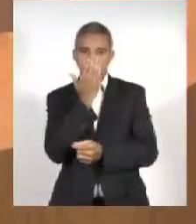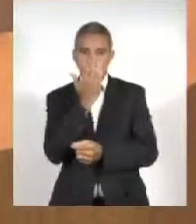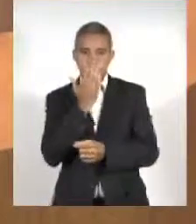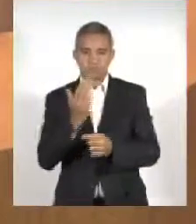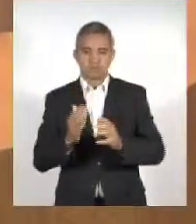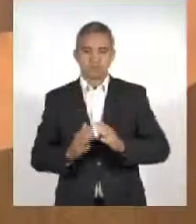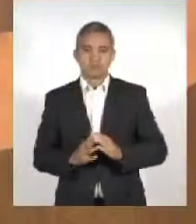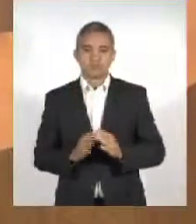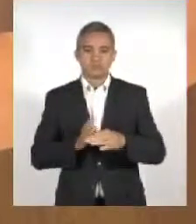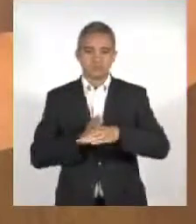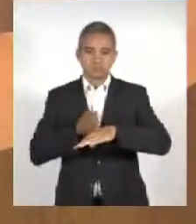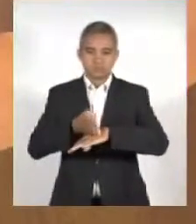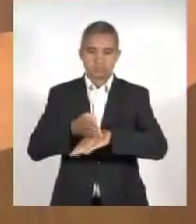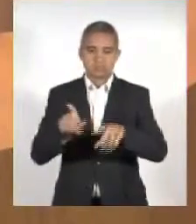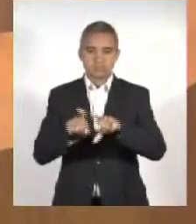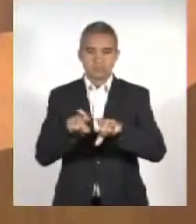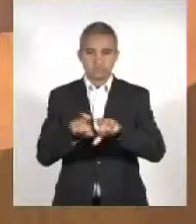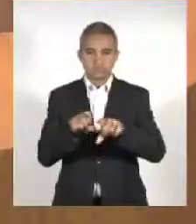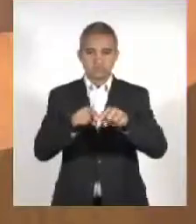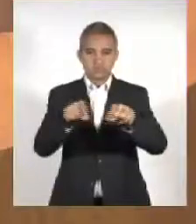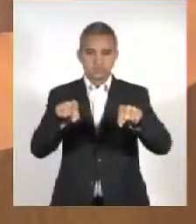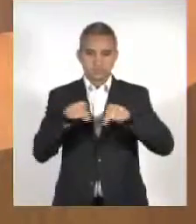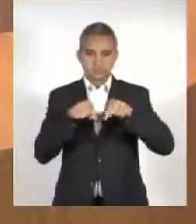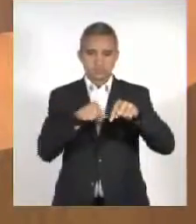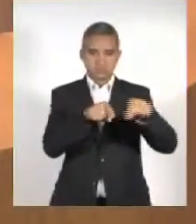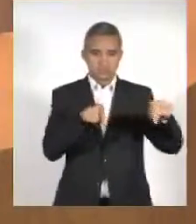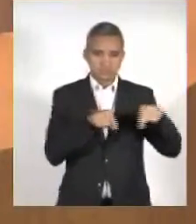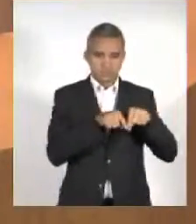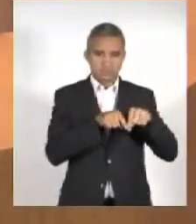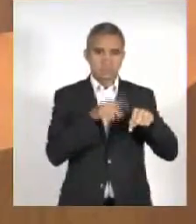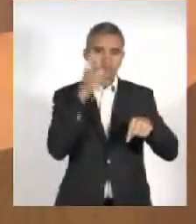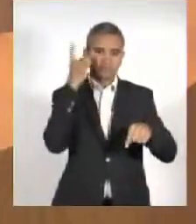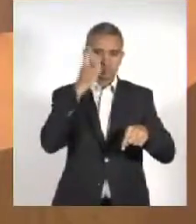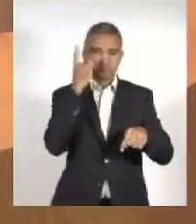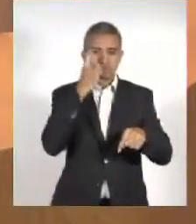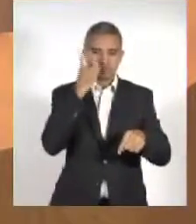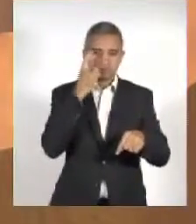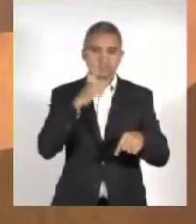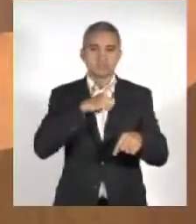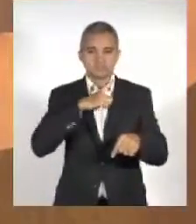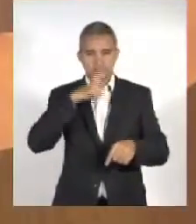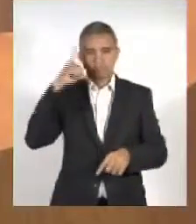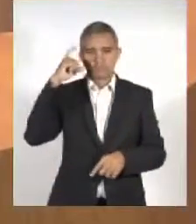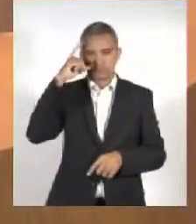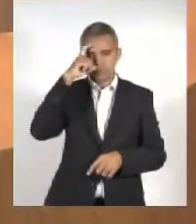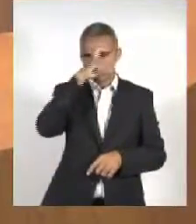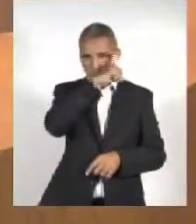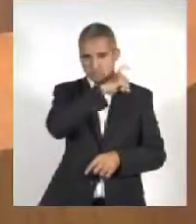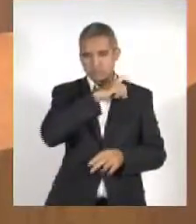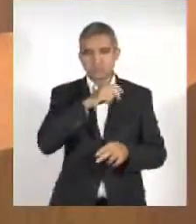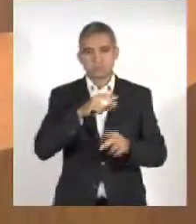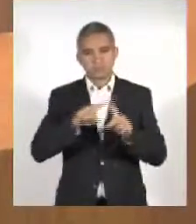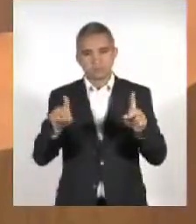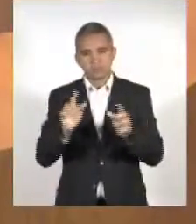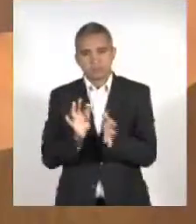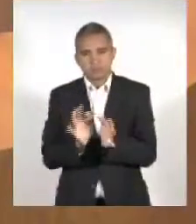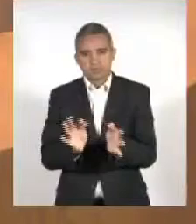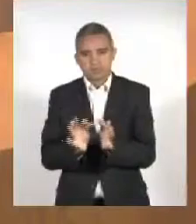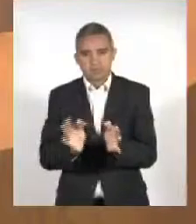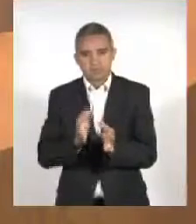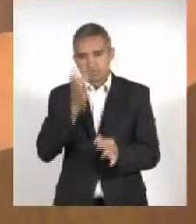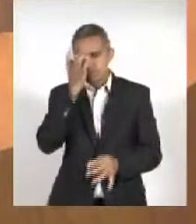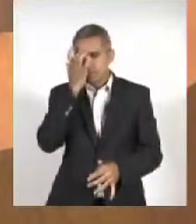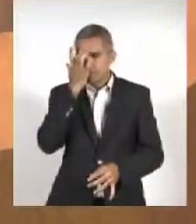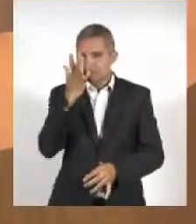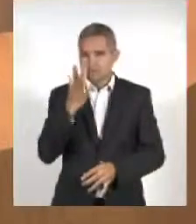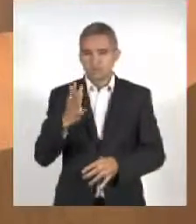os pavilhões e os gabinetes, nós temos uma dificuldade, e principalmente nessas calçadas. Então, algo tão simples, algo tão fácil de se